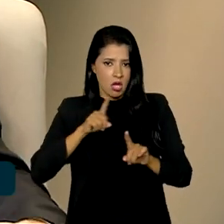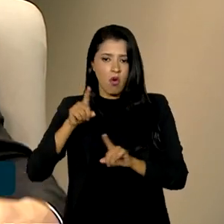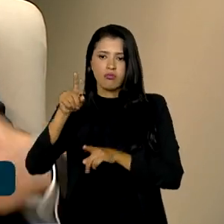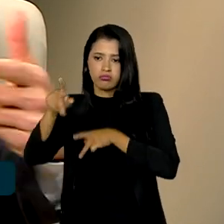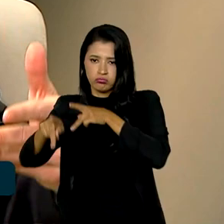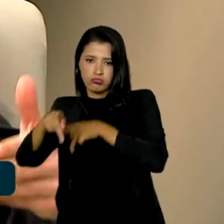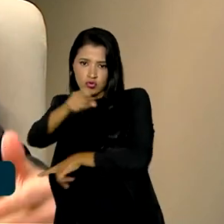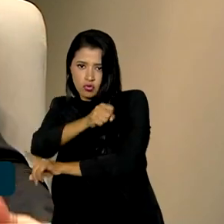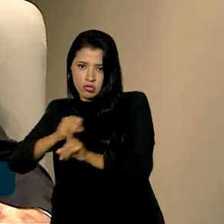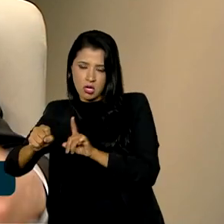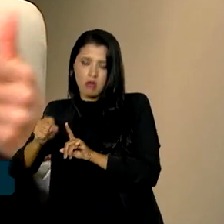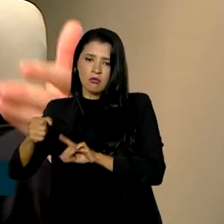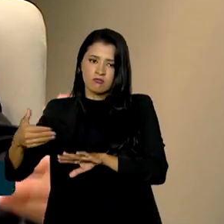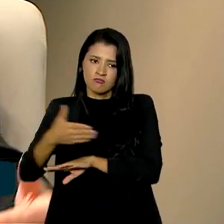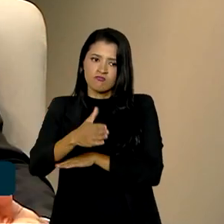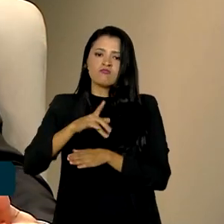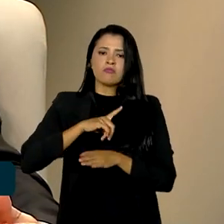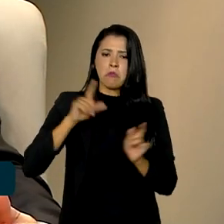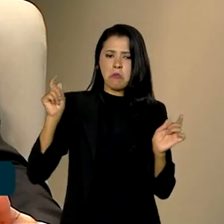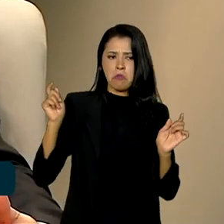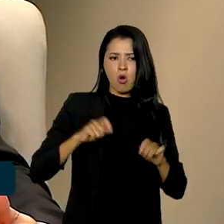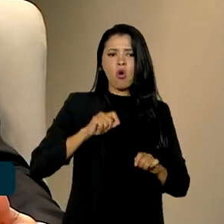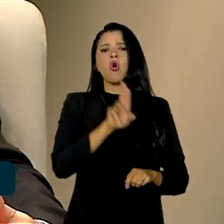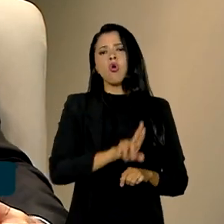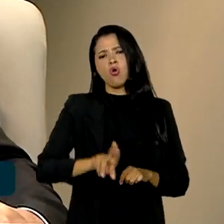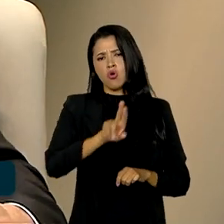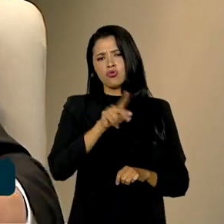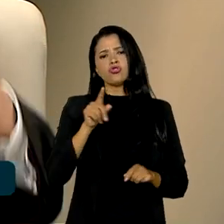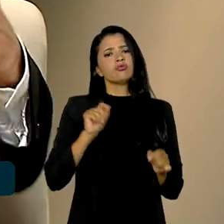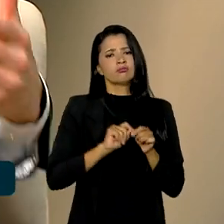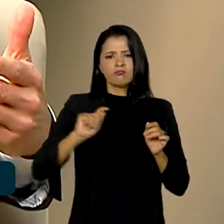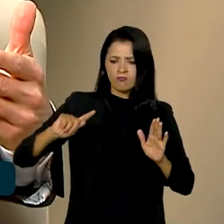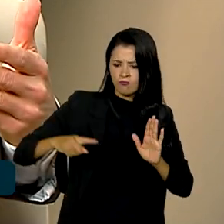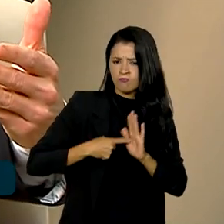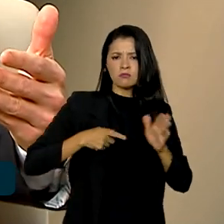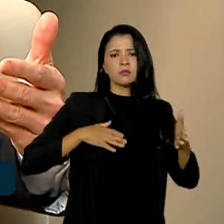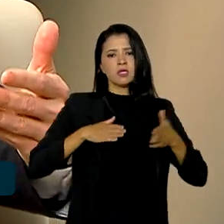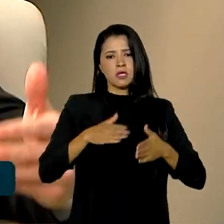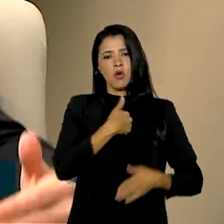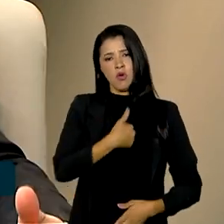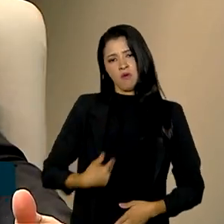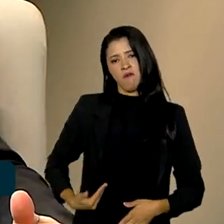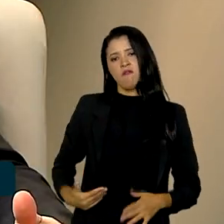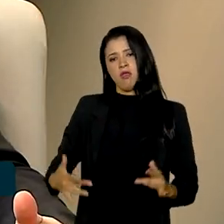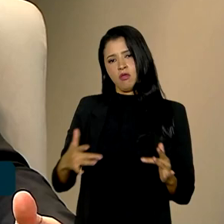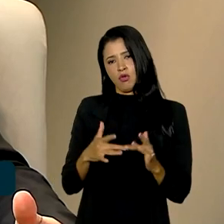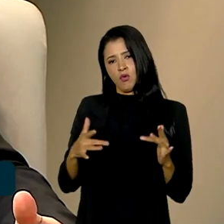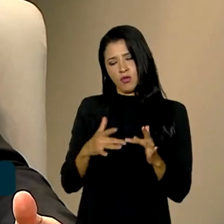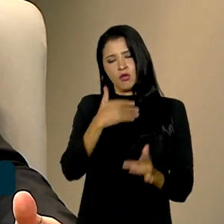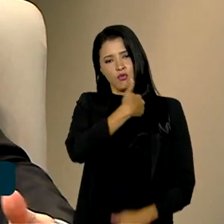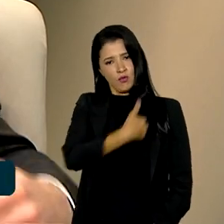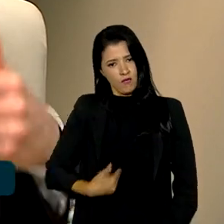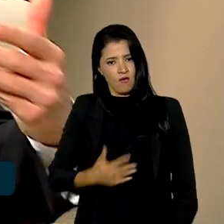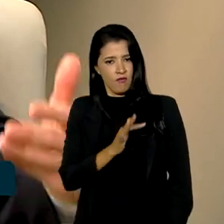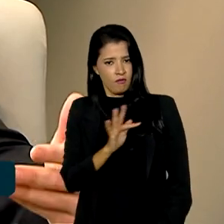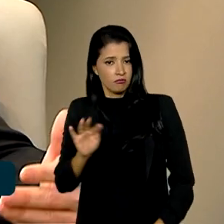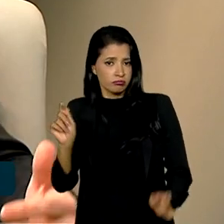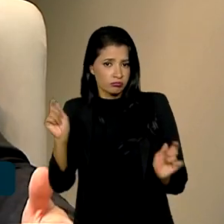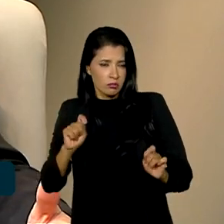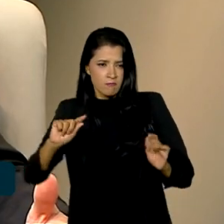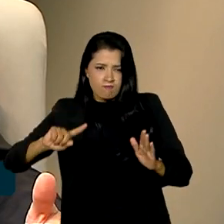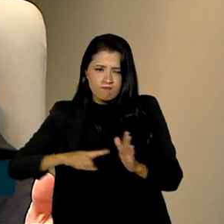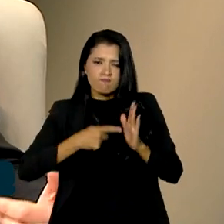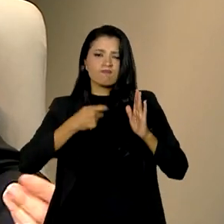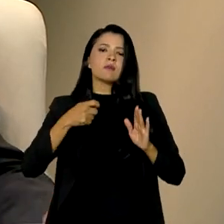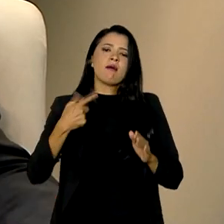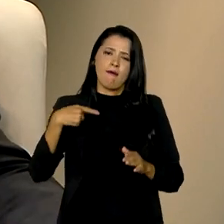sociedade, um dos caminhos que a sociedade pode fazer para acessar o governo federal e poder fazer as